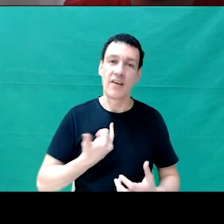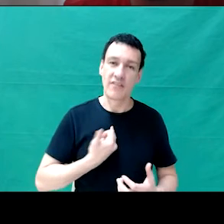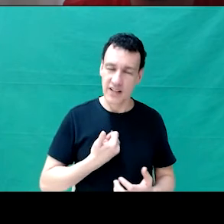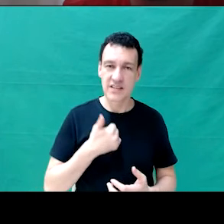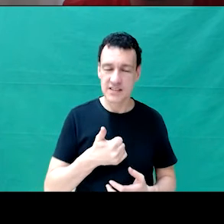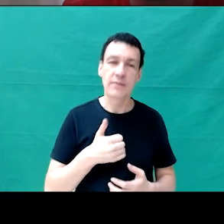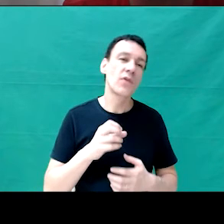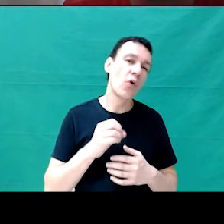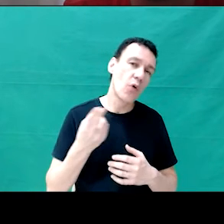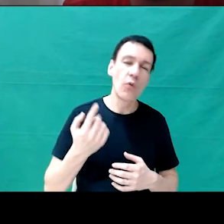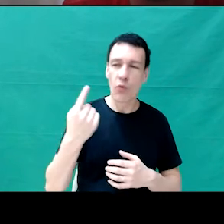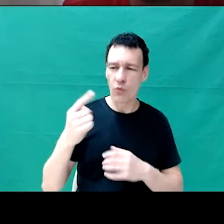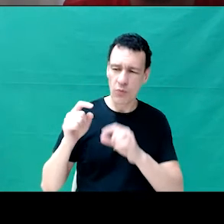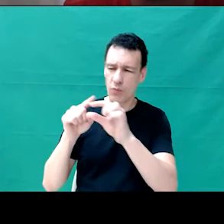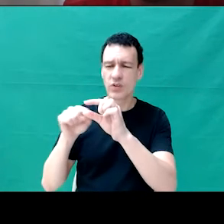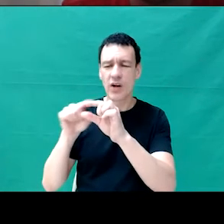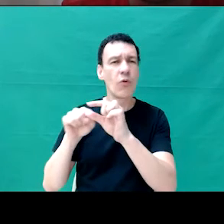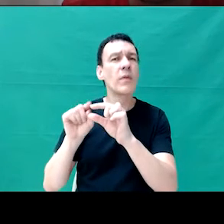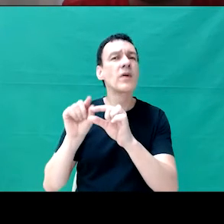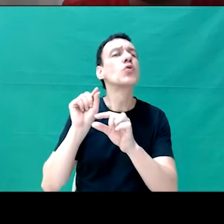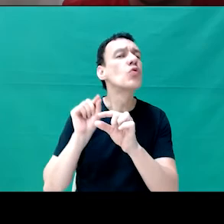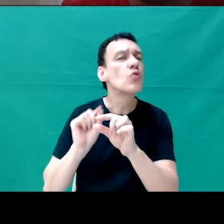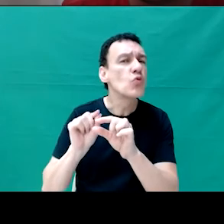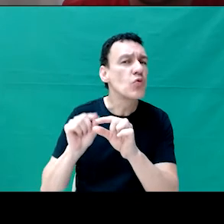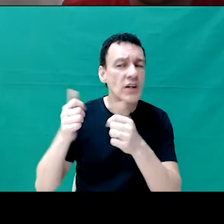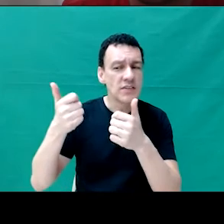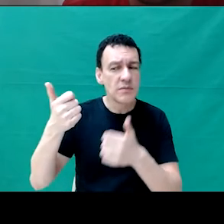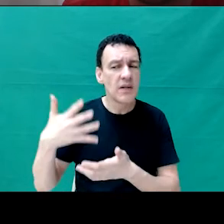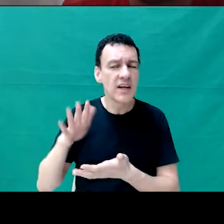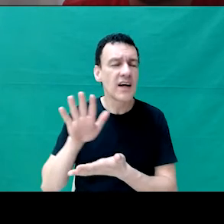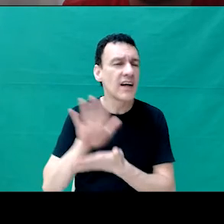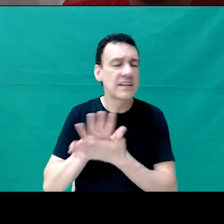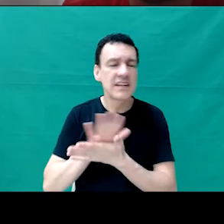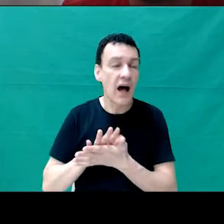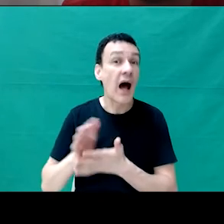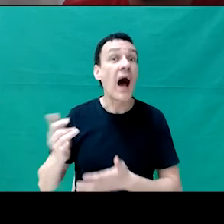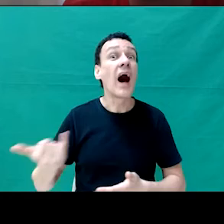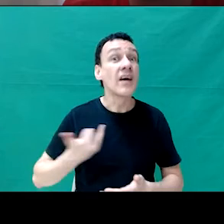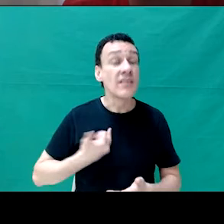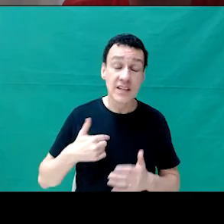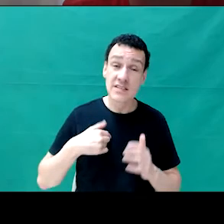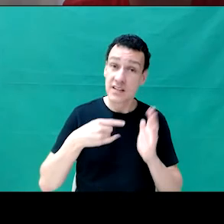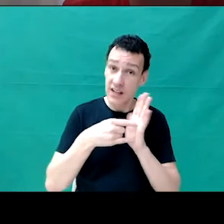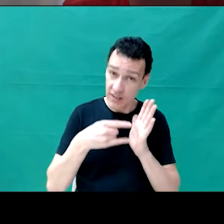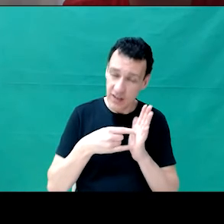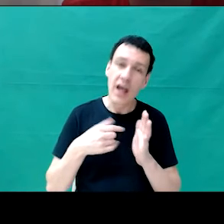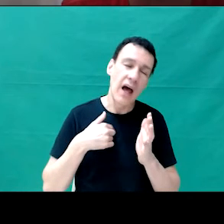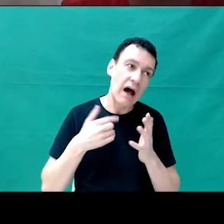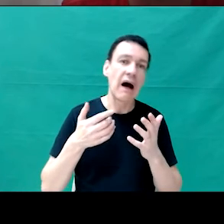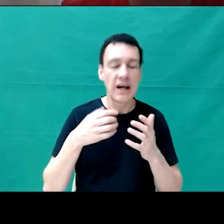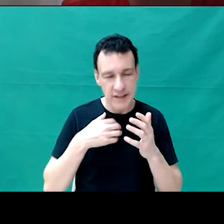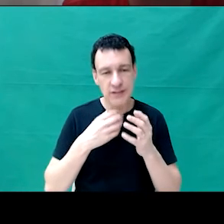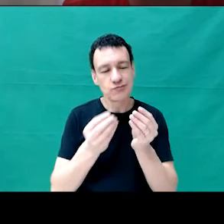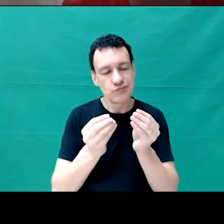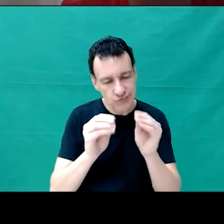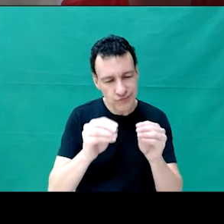sem descrição. Então, isso ajuda para o dev, para que o dev consiga chegar e olhar qual elemento ele precisa colocar descrição, qual